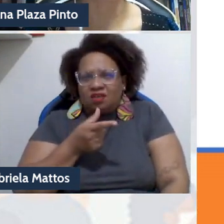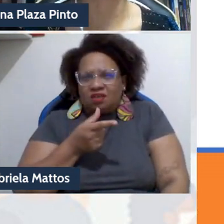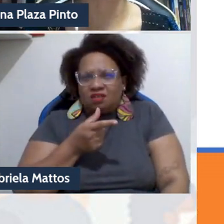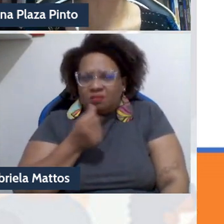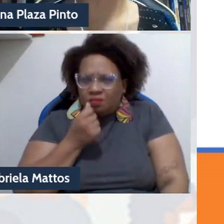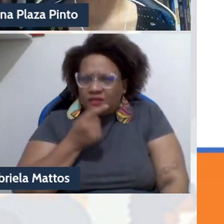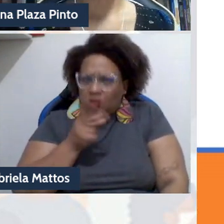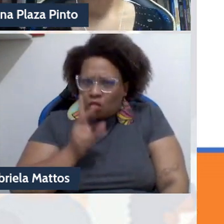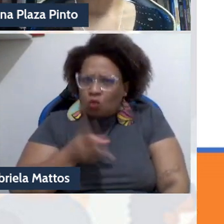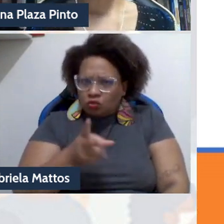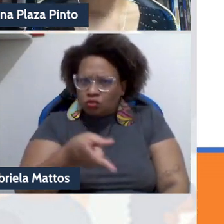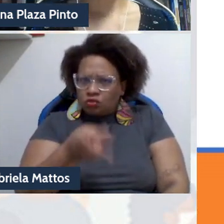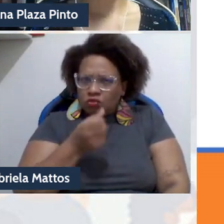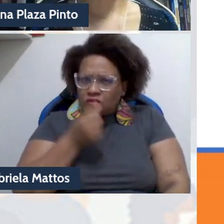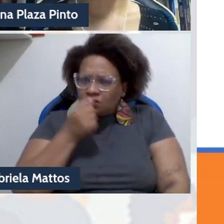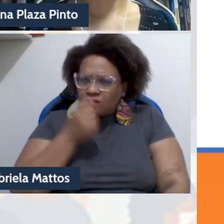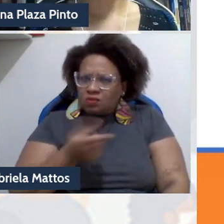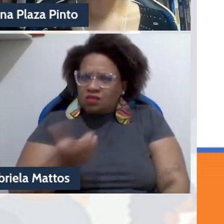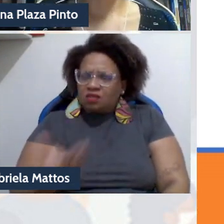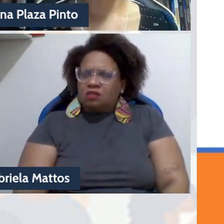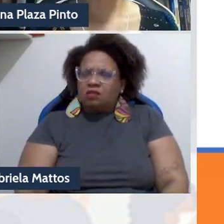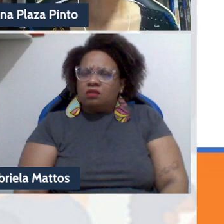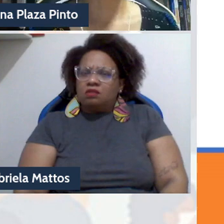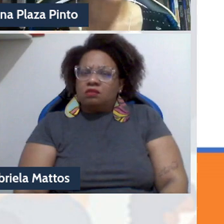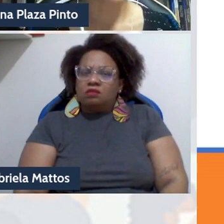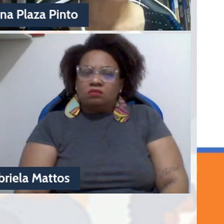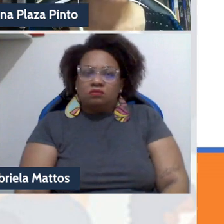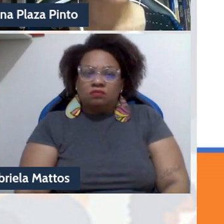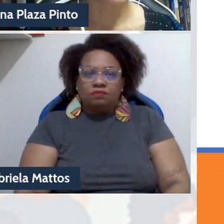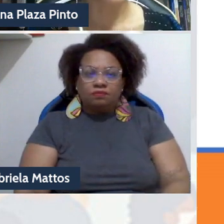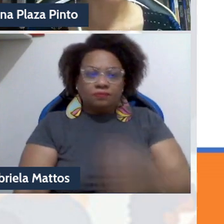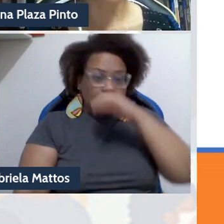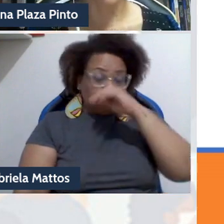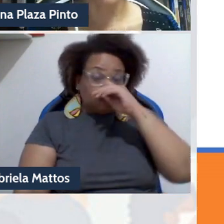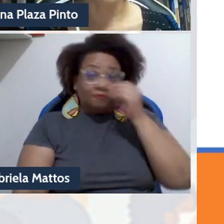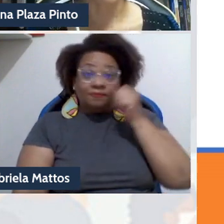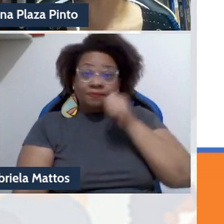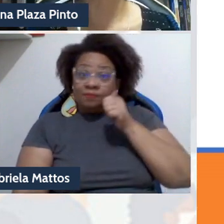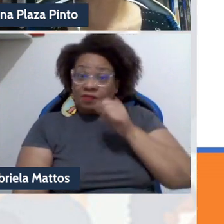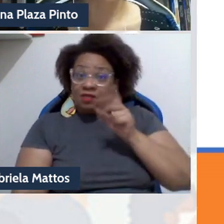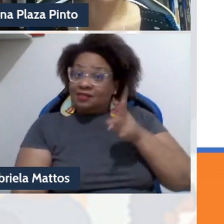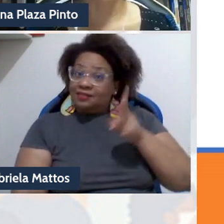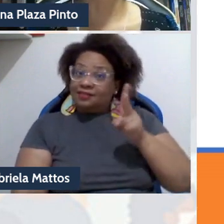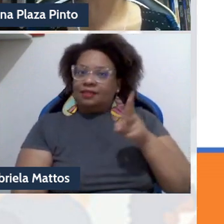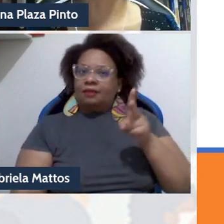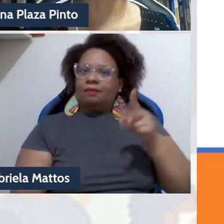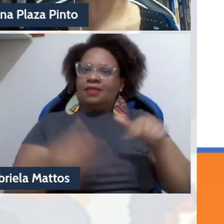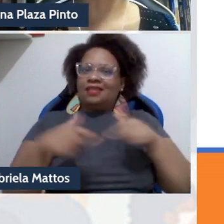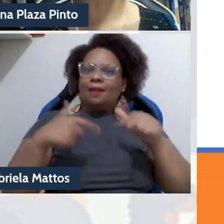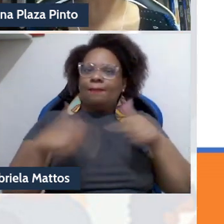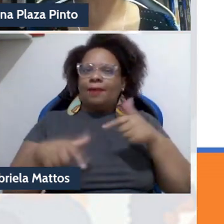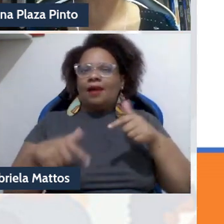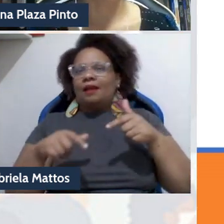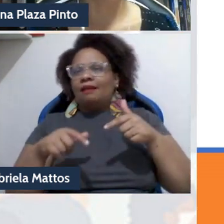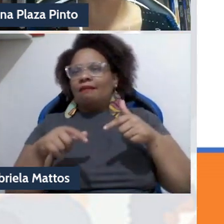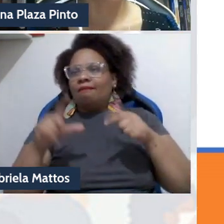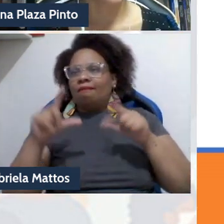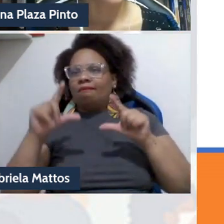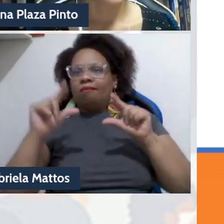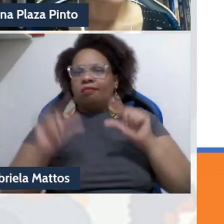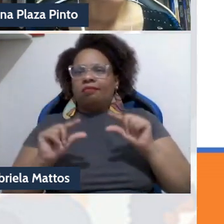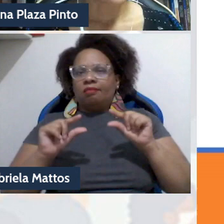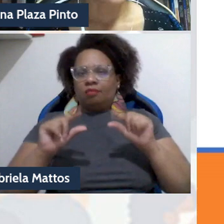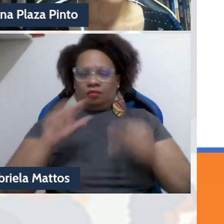mas continuam tendo oportunidades de trabalho e salários sempre